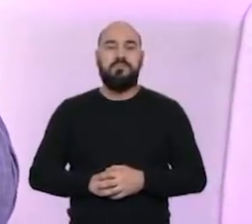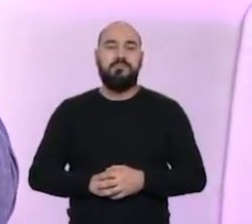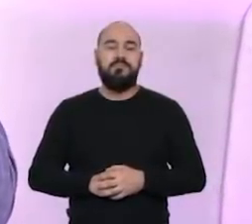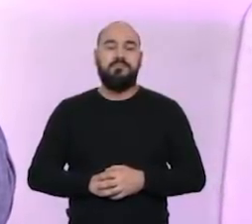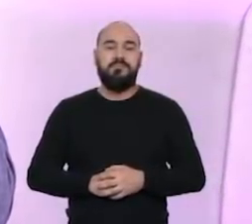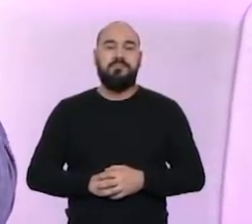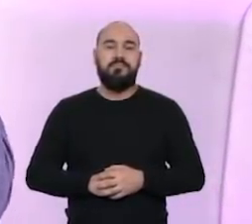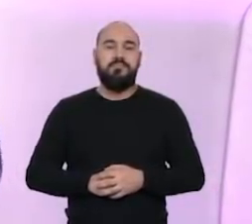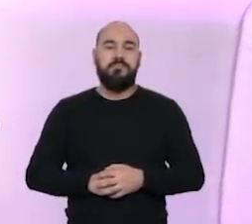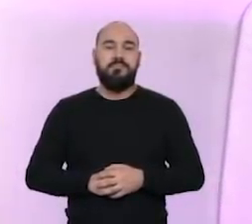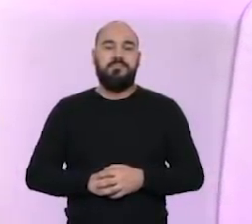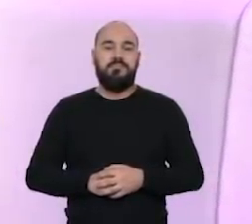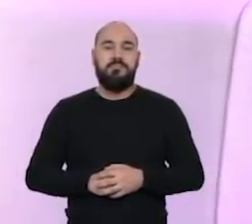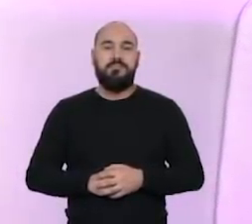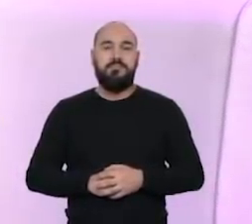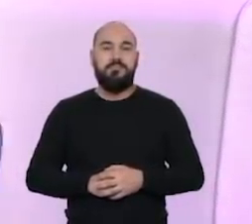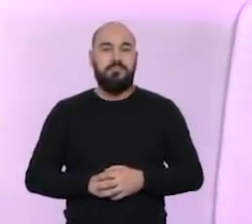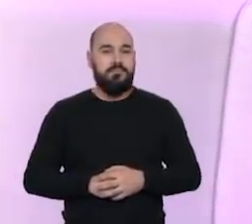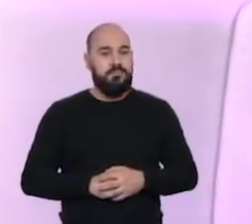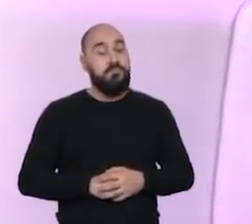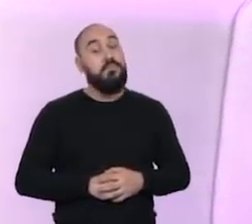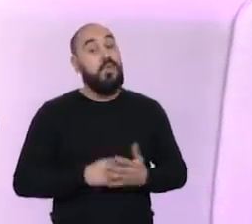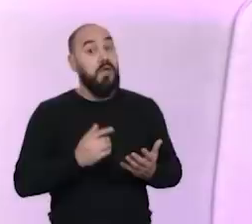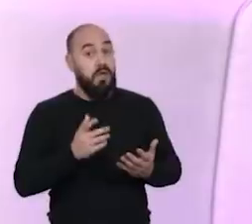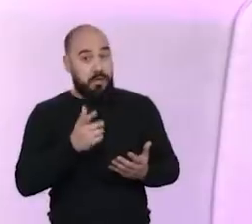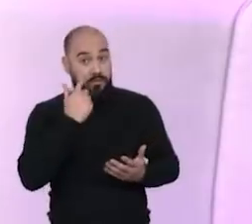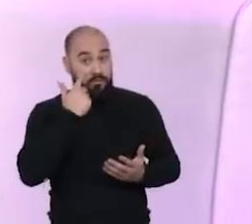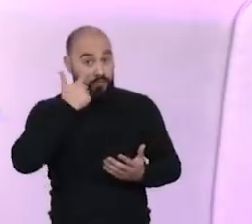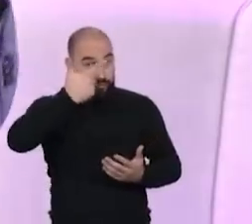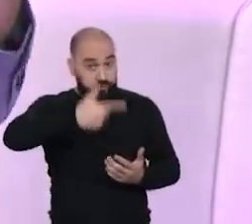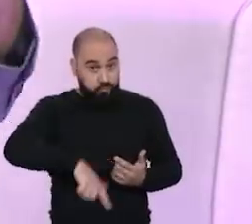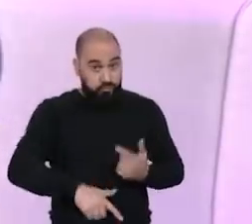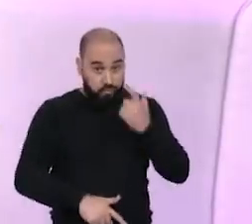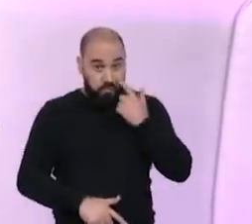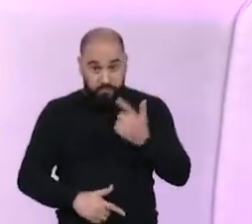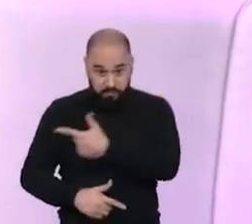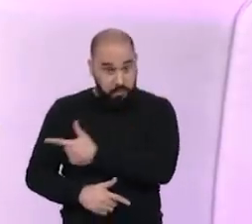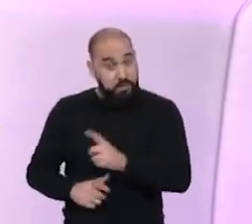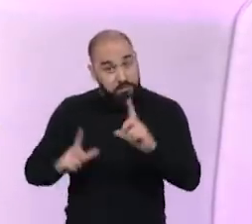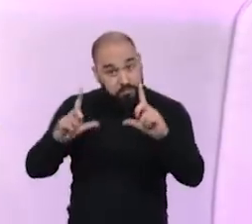0-12-2127-3121. Cris, eu quase peguei. Então, ó, DDD 12, então